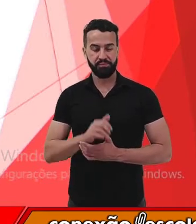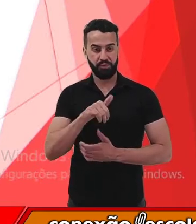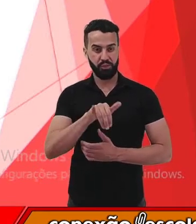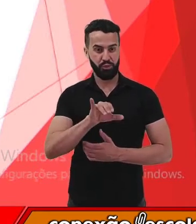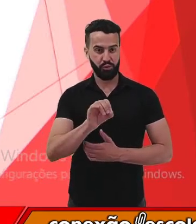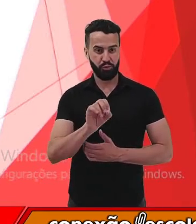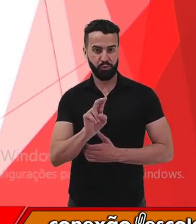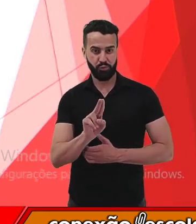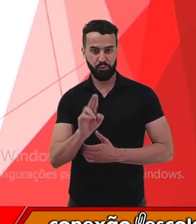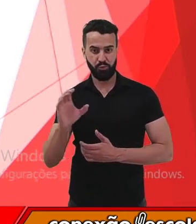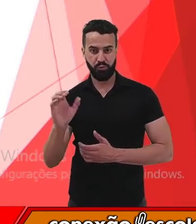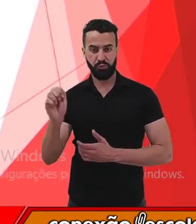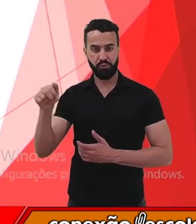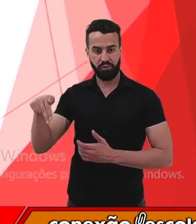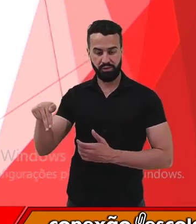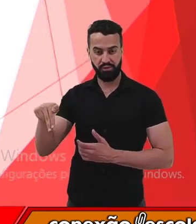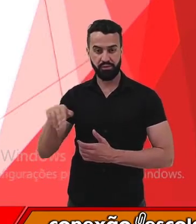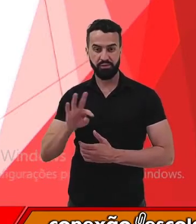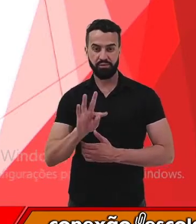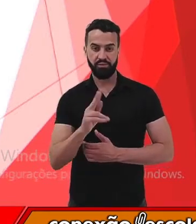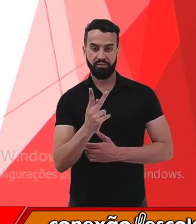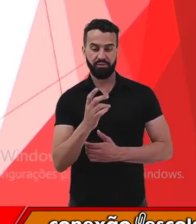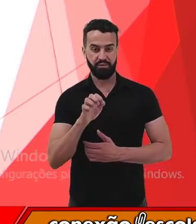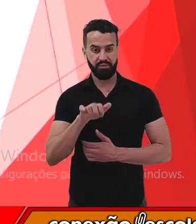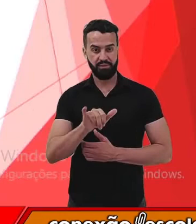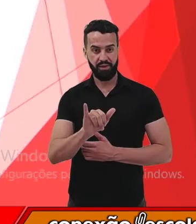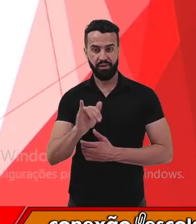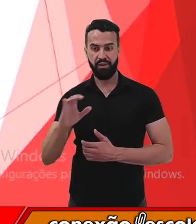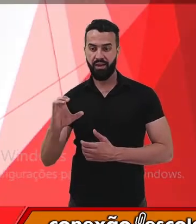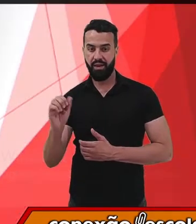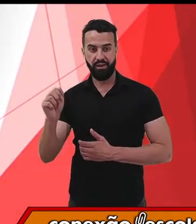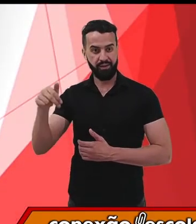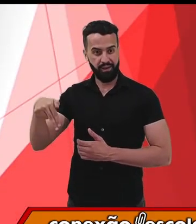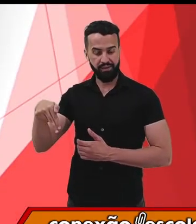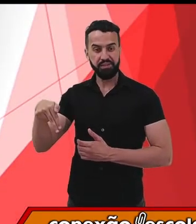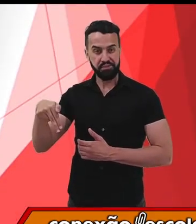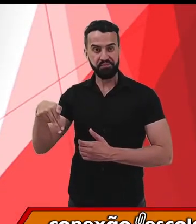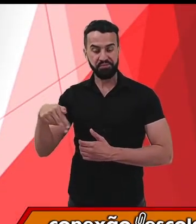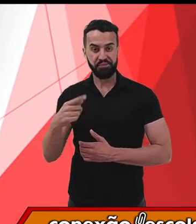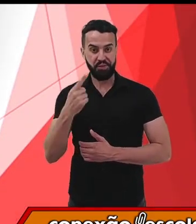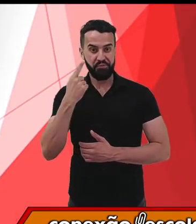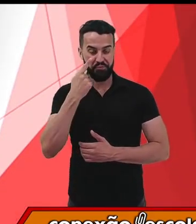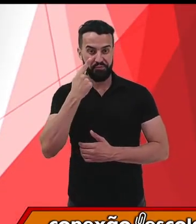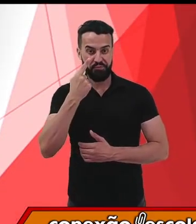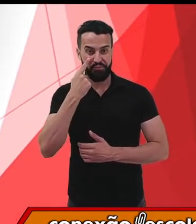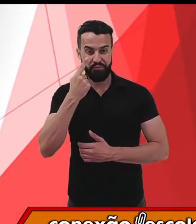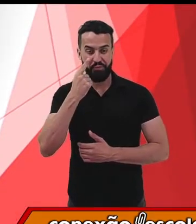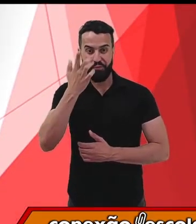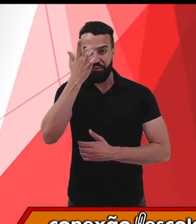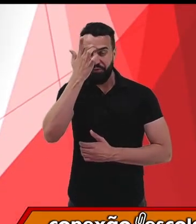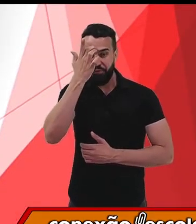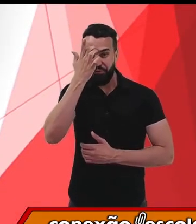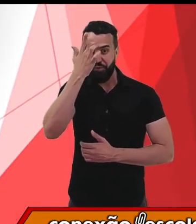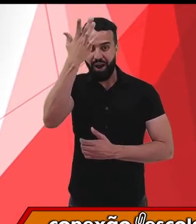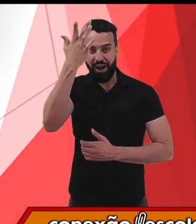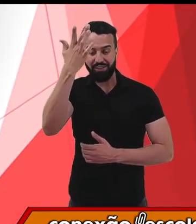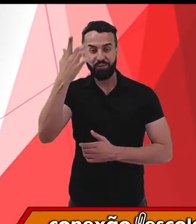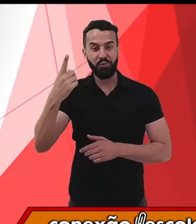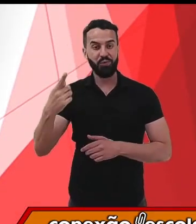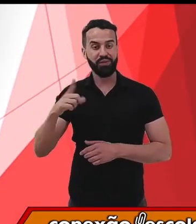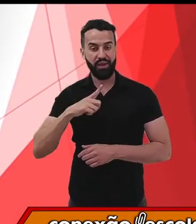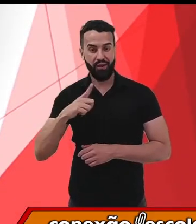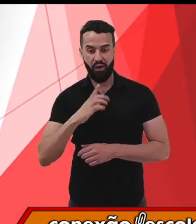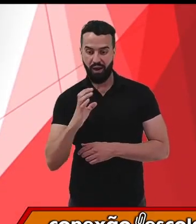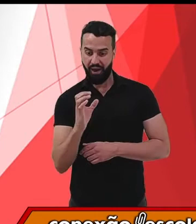can, they can. Observe o tanto que é fácil no inglês, porque nós utilizamos can